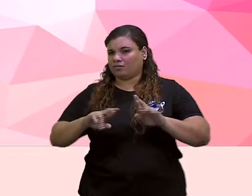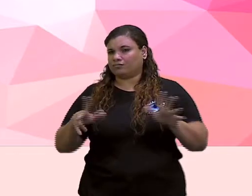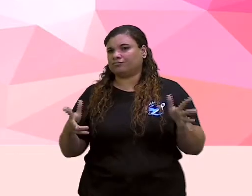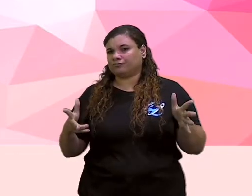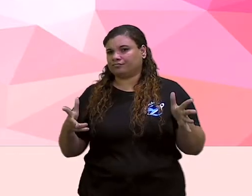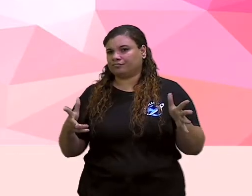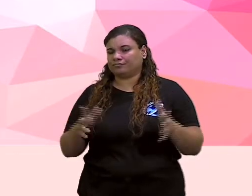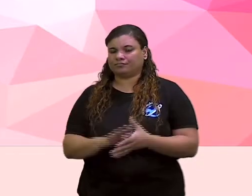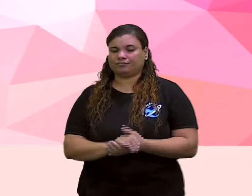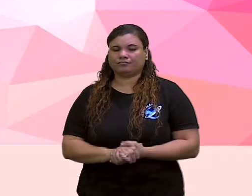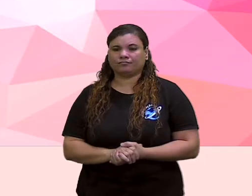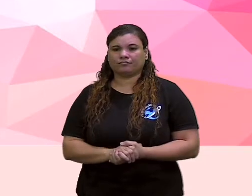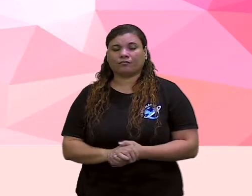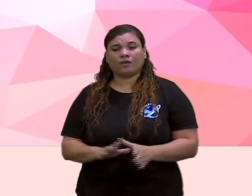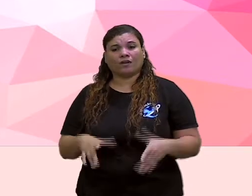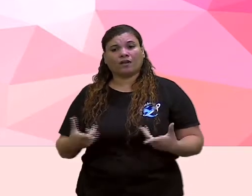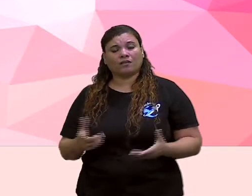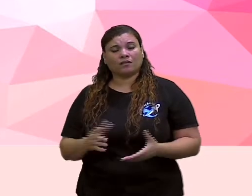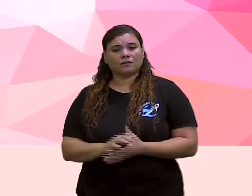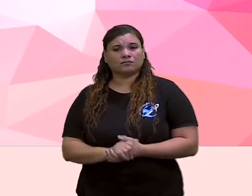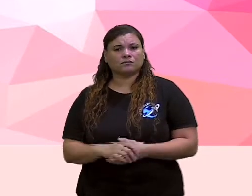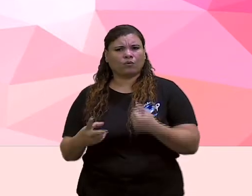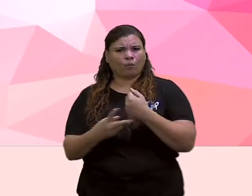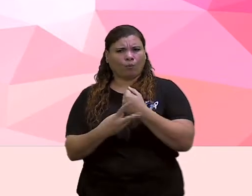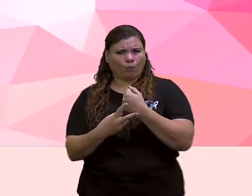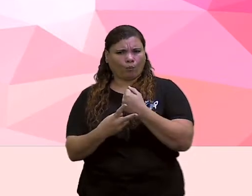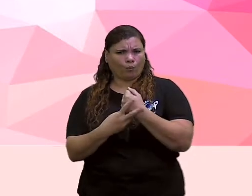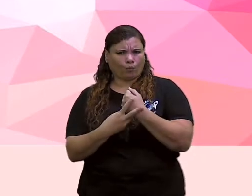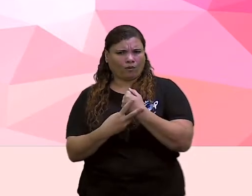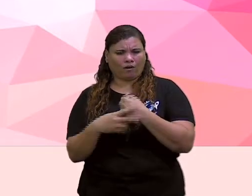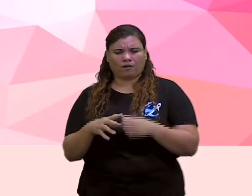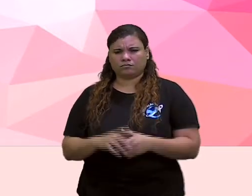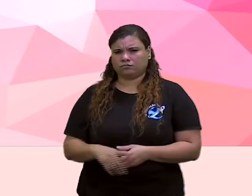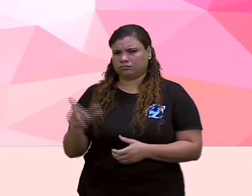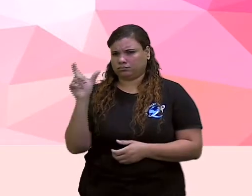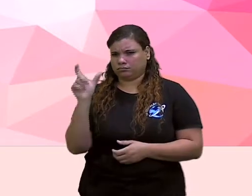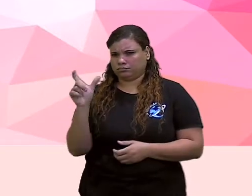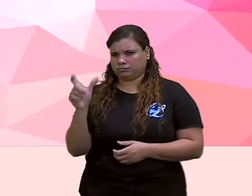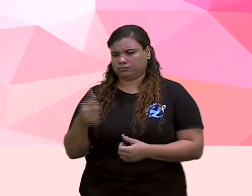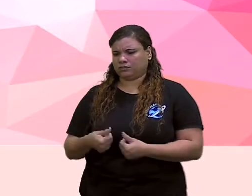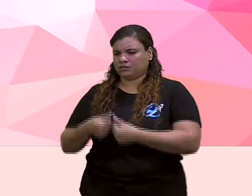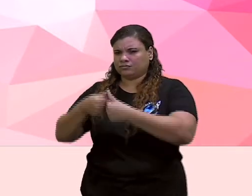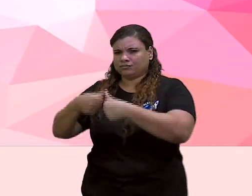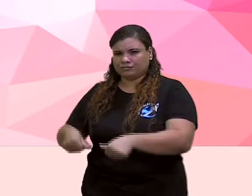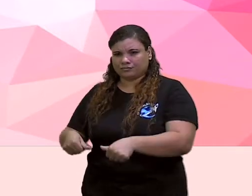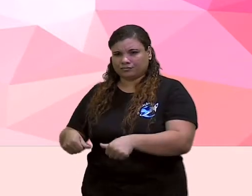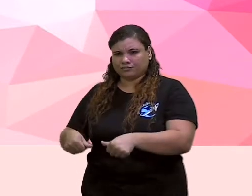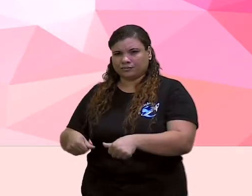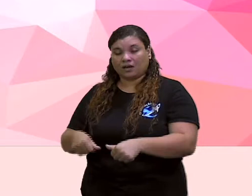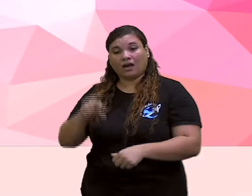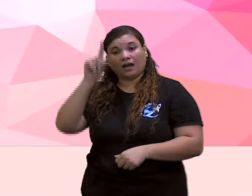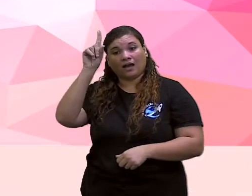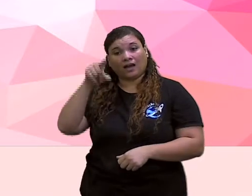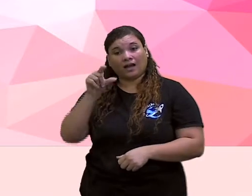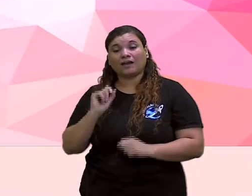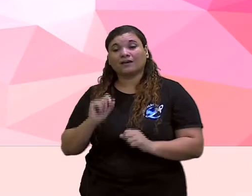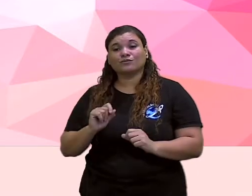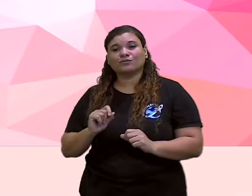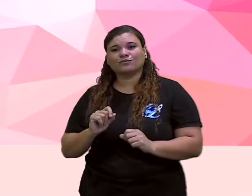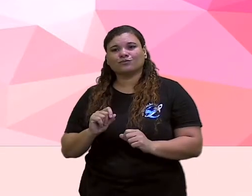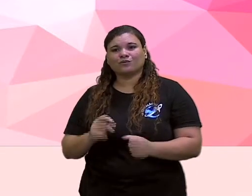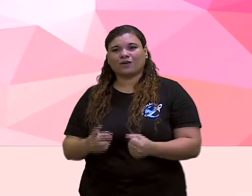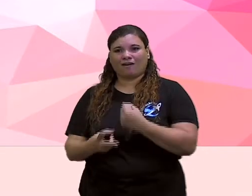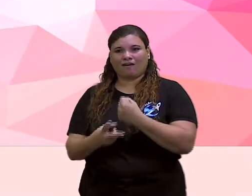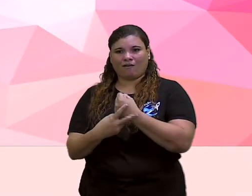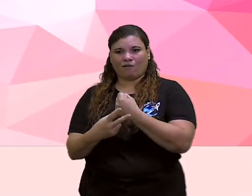verbo ficaram, ele é um verbo de ligação. Porque felizes é característica. Está relacionando aí com